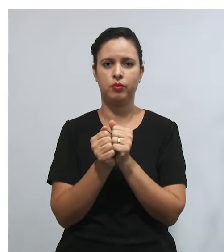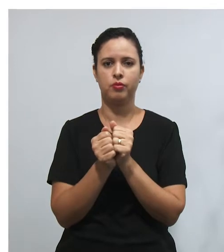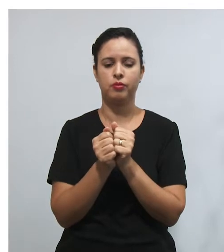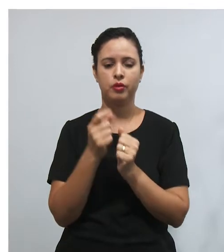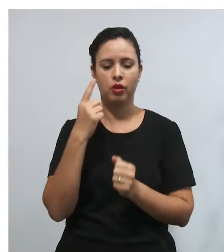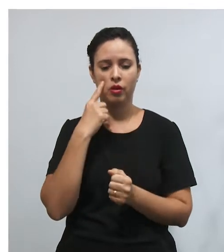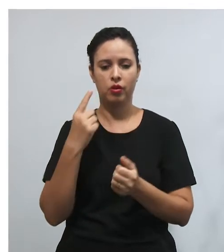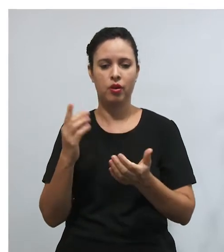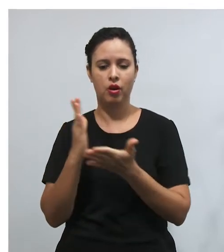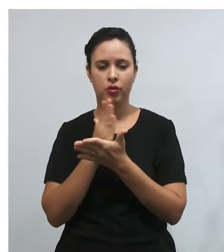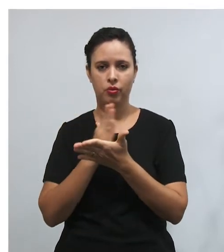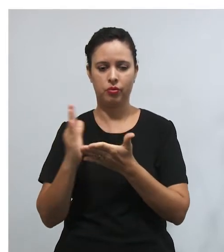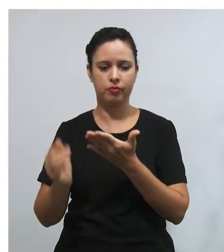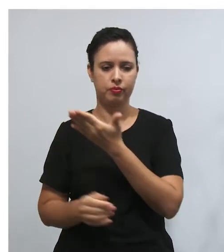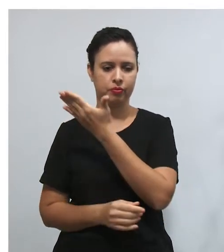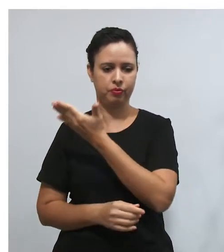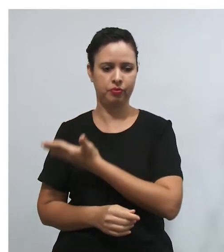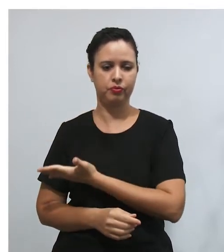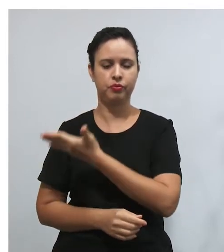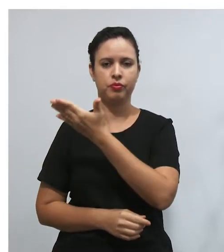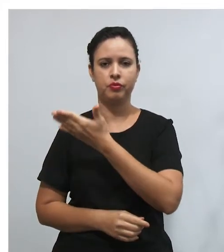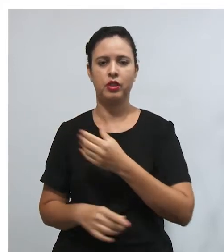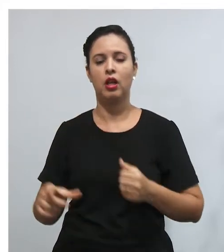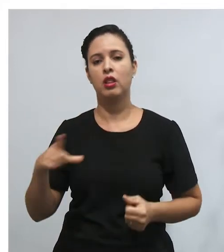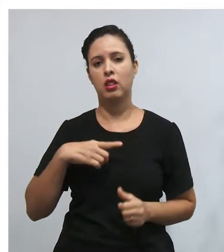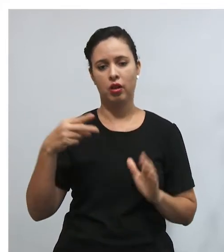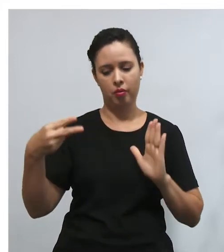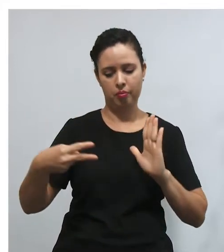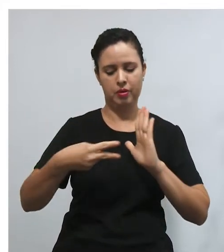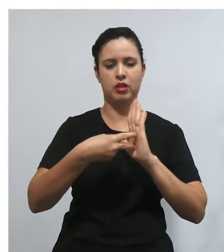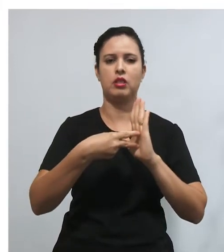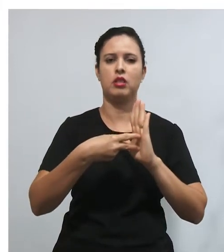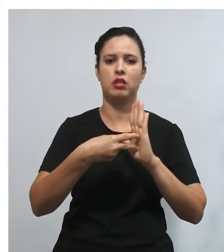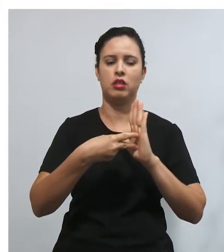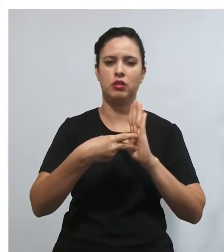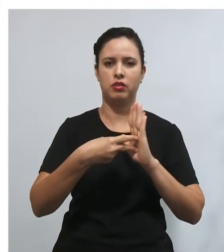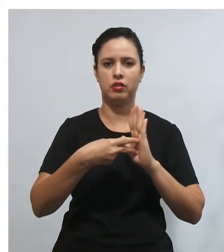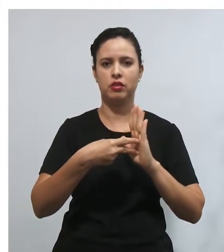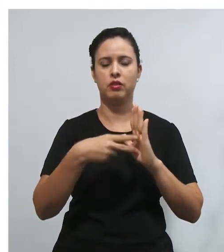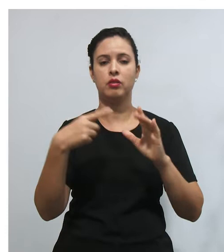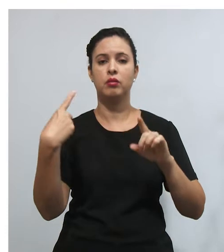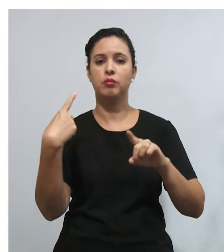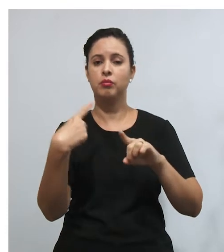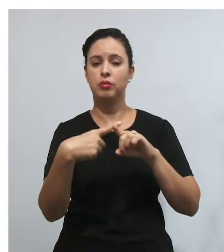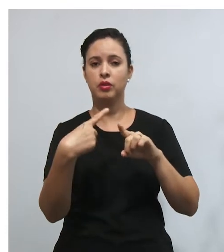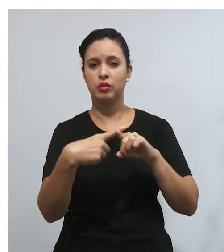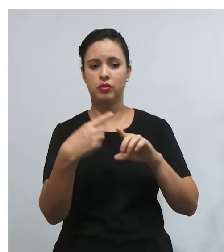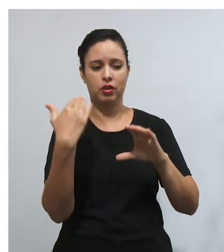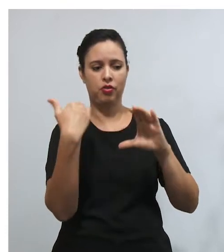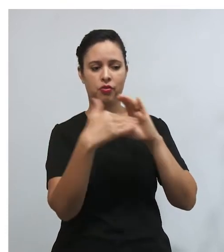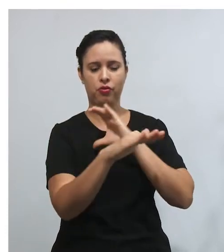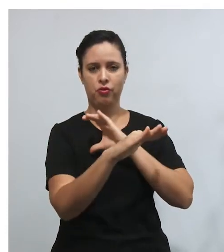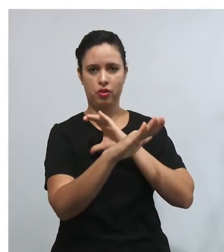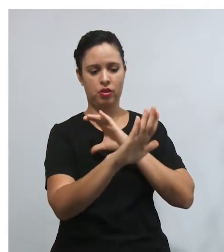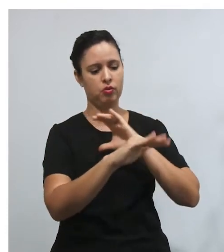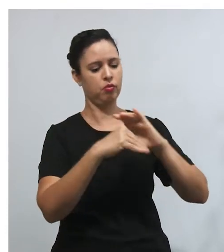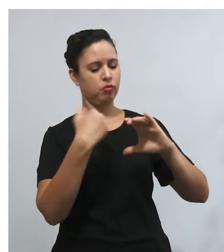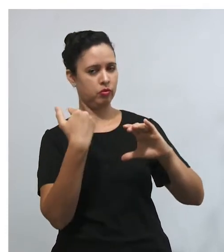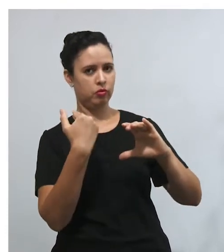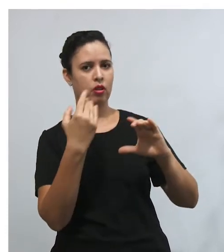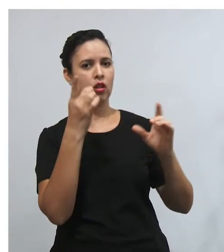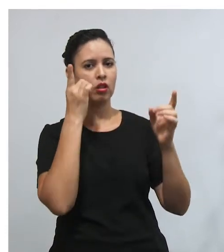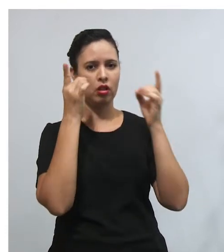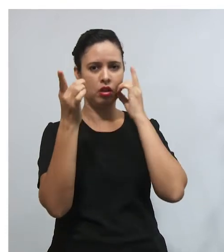entrada e saída. E aí, no caso, eu tenho aqui um pendrive, né? Então, um pendrive, você tanto envia como recebe dados dele quando